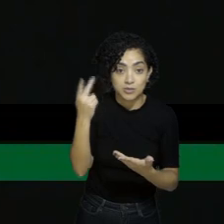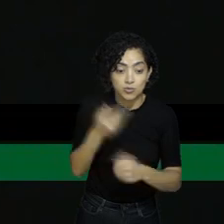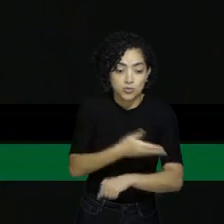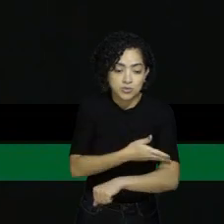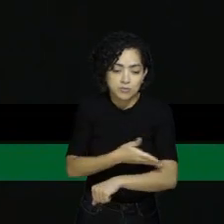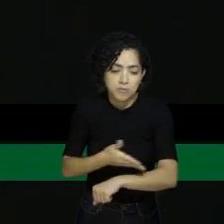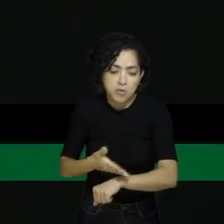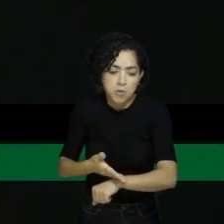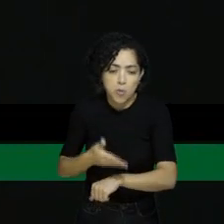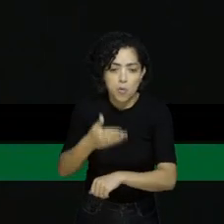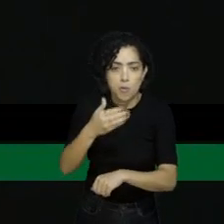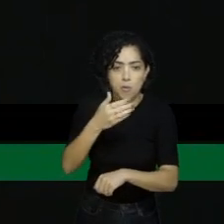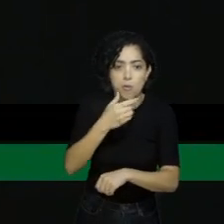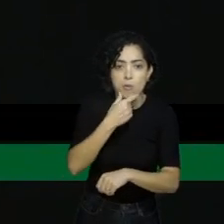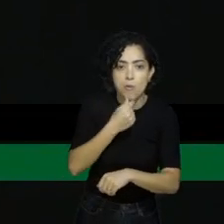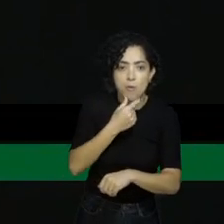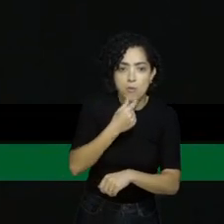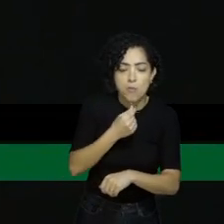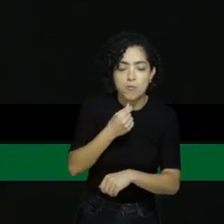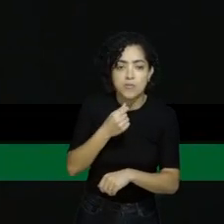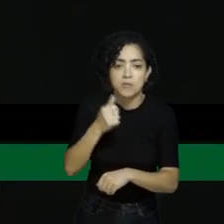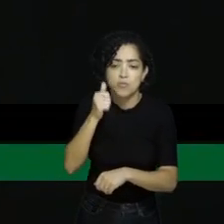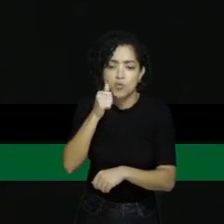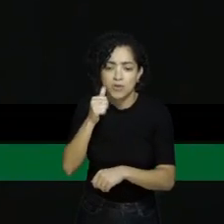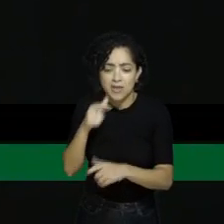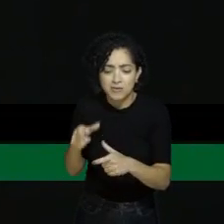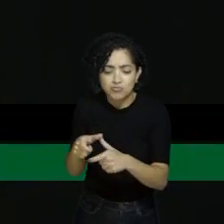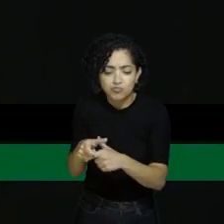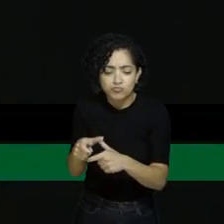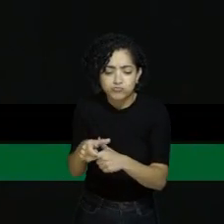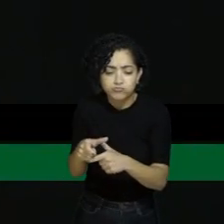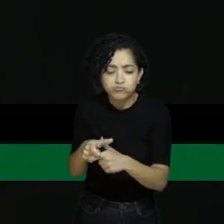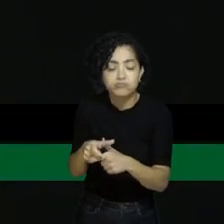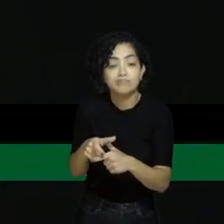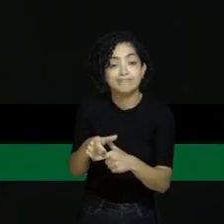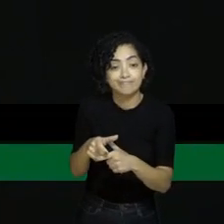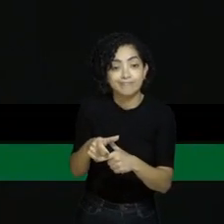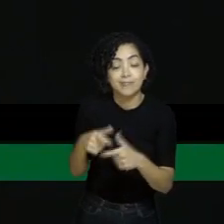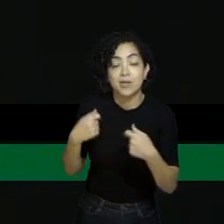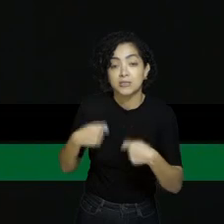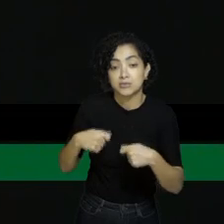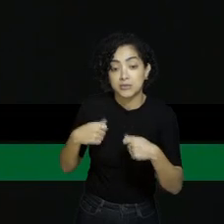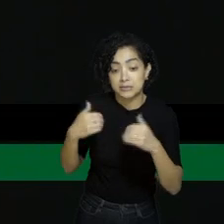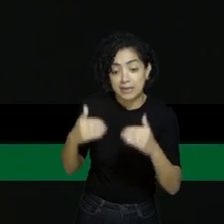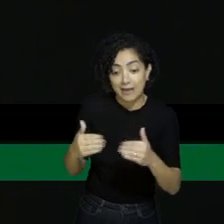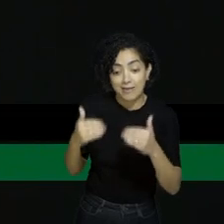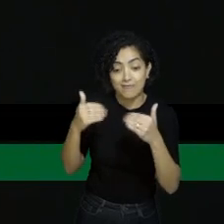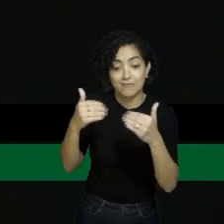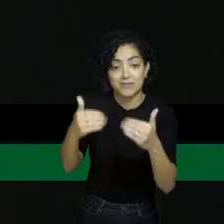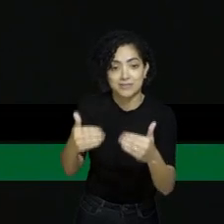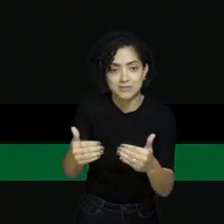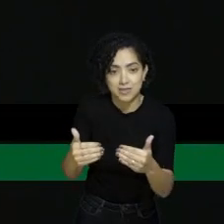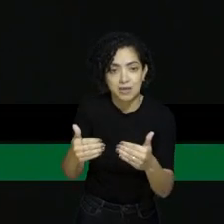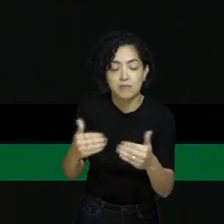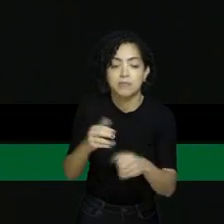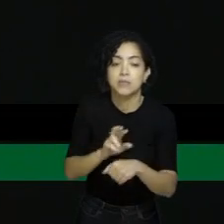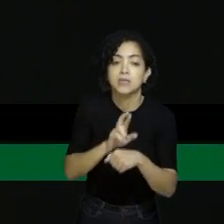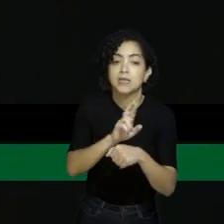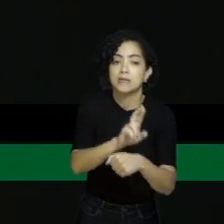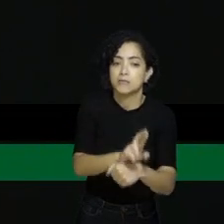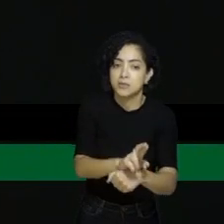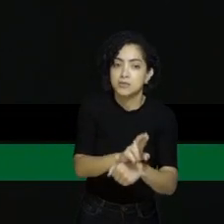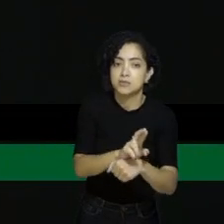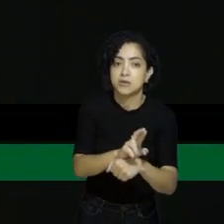homens brancos, poucas mulheres, e que isso nós precisamos avançar para que a representatividade seja